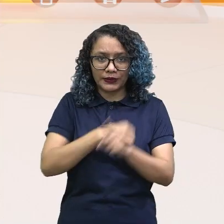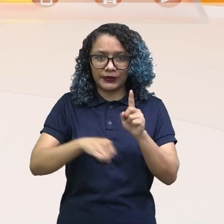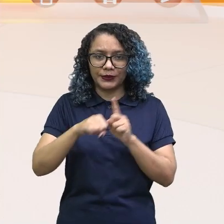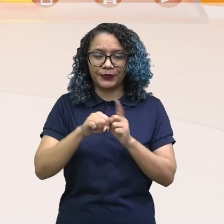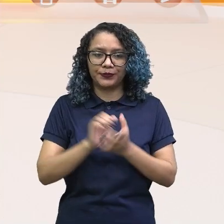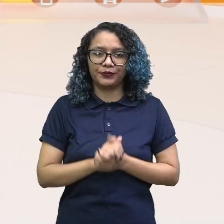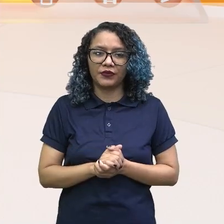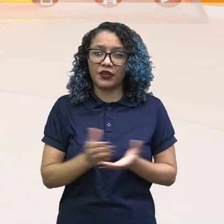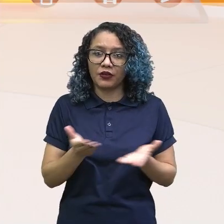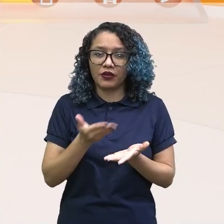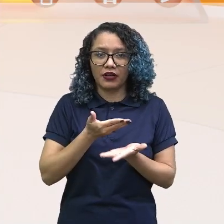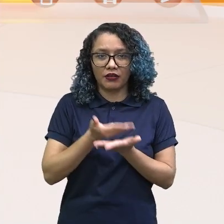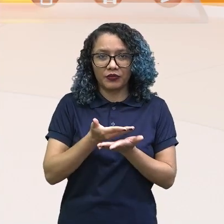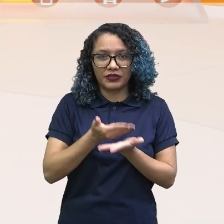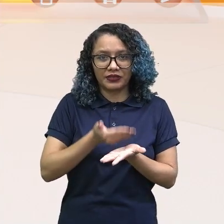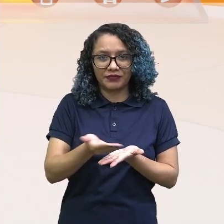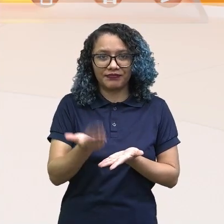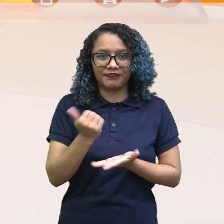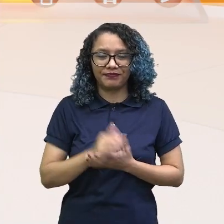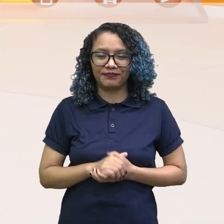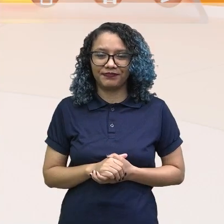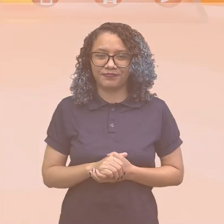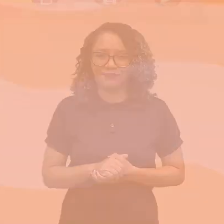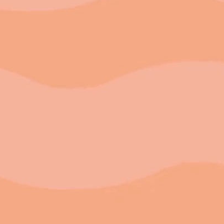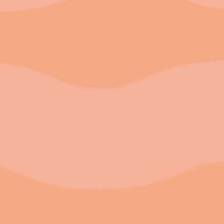sociais. Vamos então para a nossa aula.